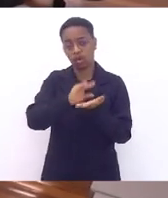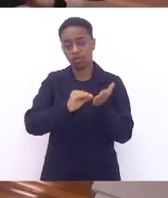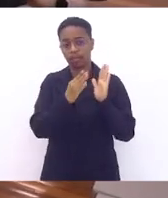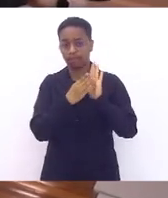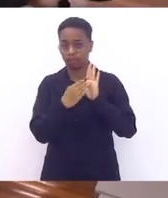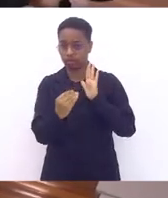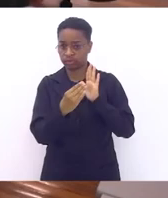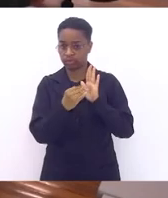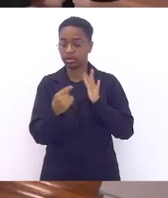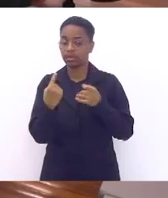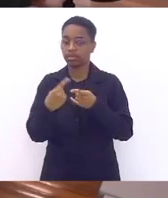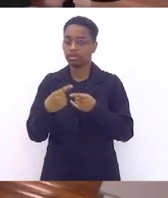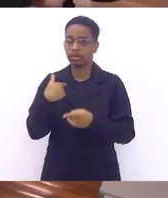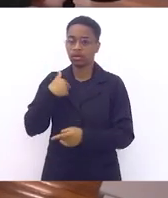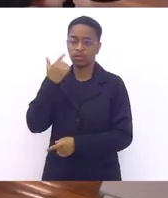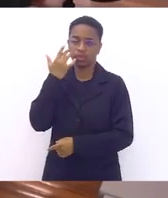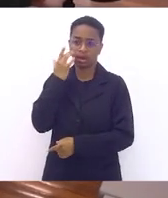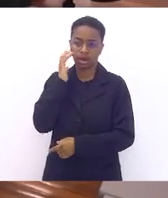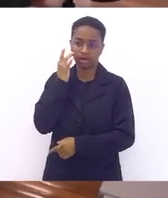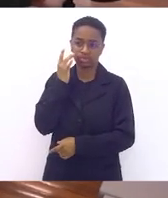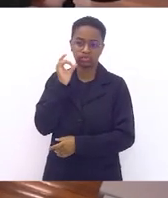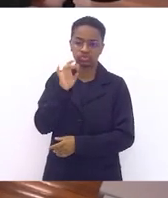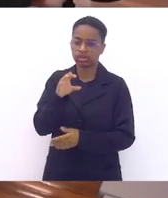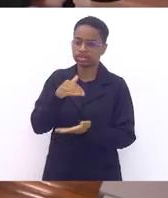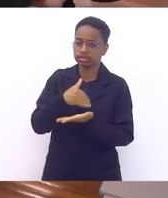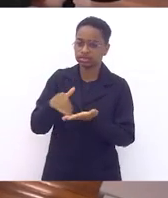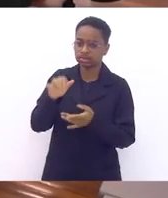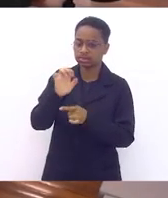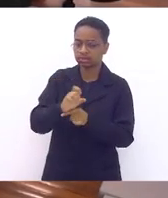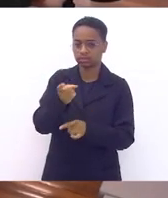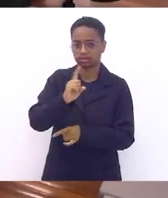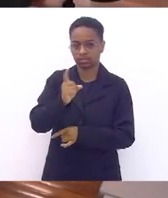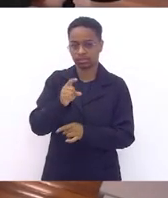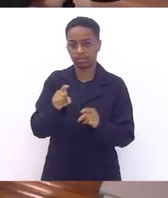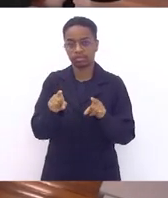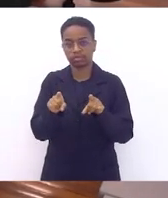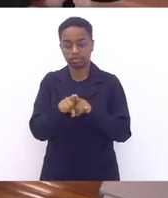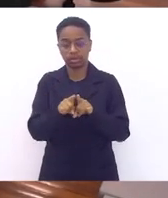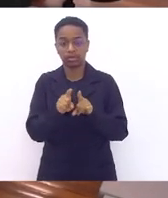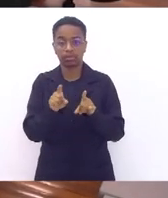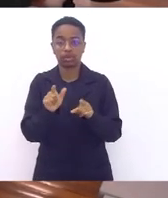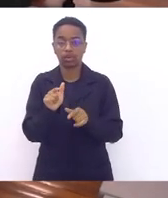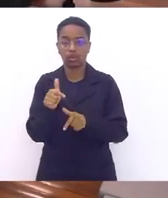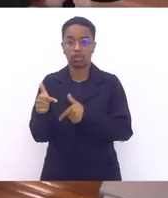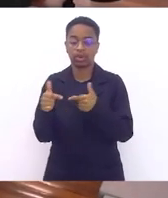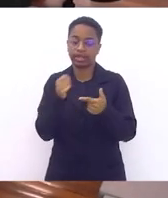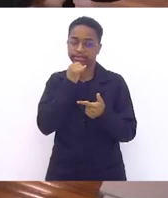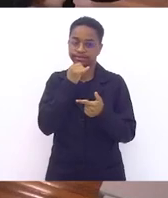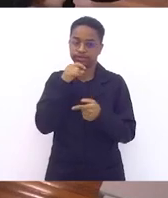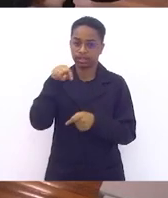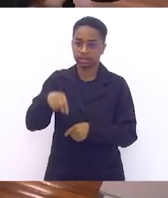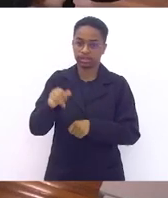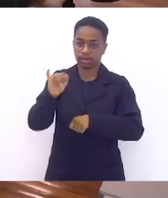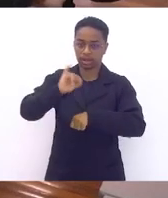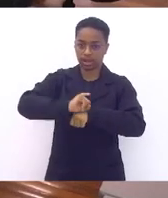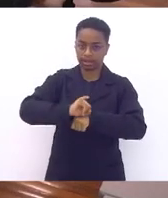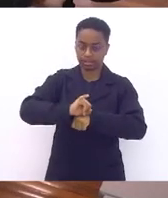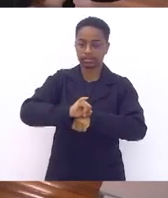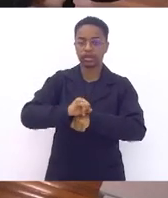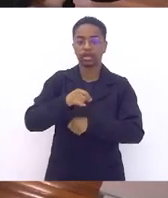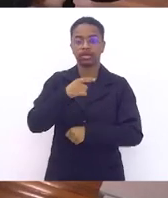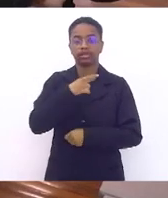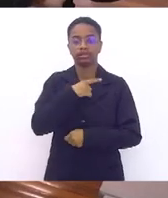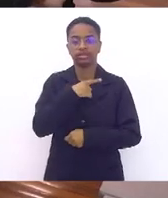modelo. Sim, sim. Acho que todas, não só a Secretaria de Estado, e até na capital do Rio de Janeiro, por exemplo, que